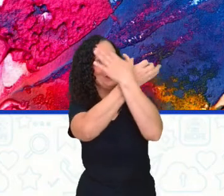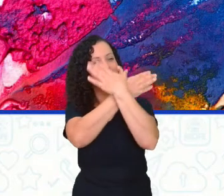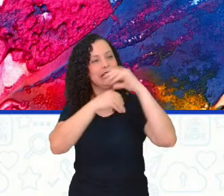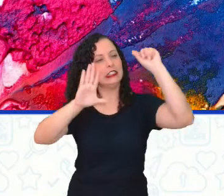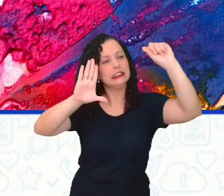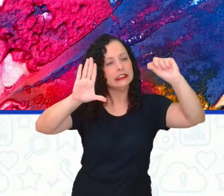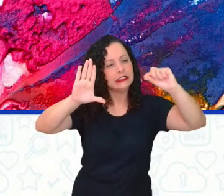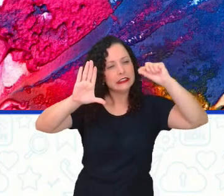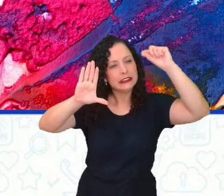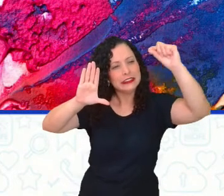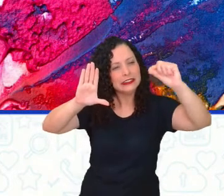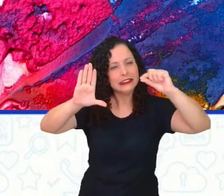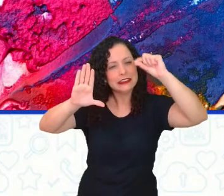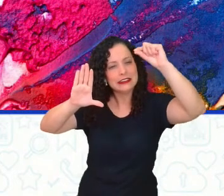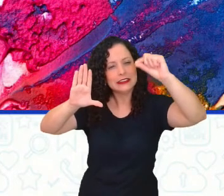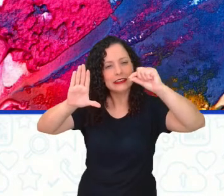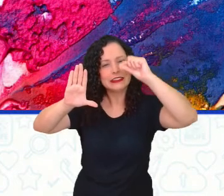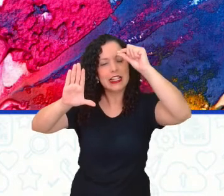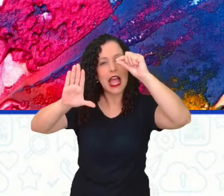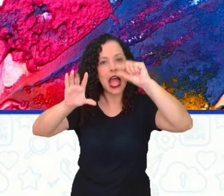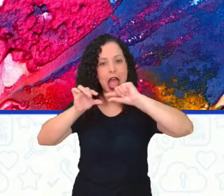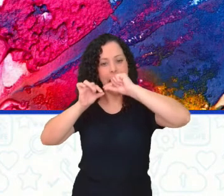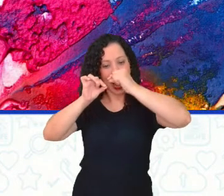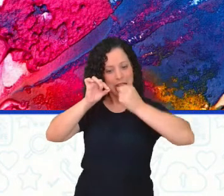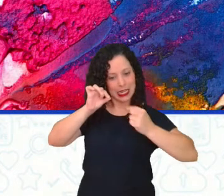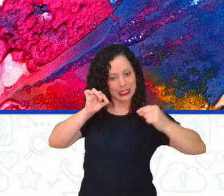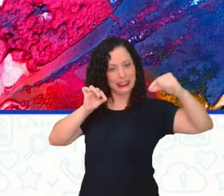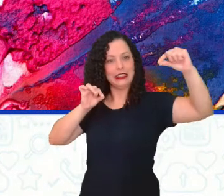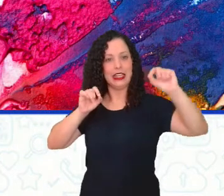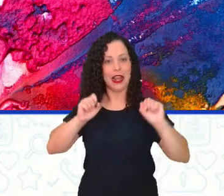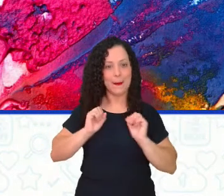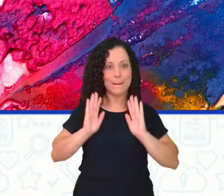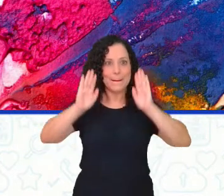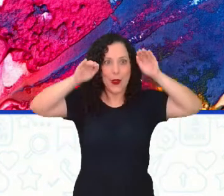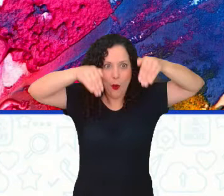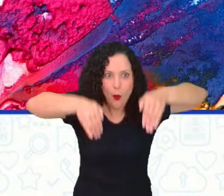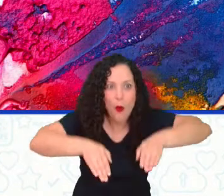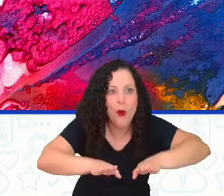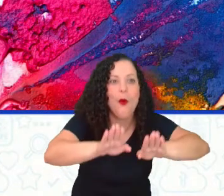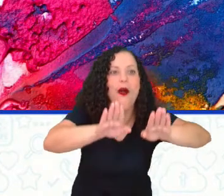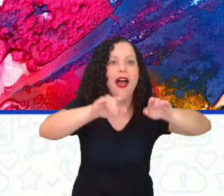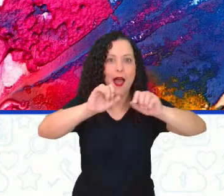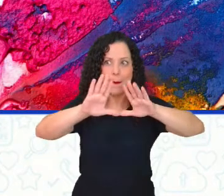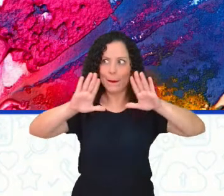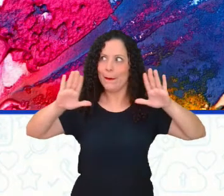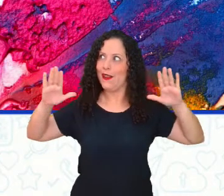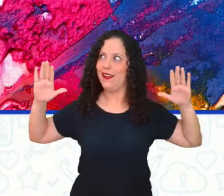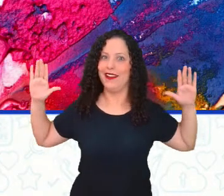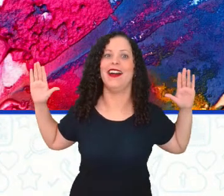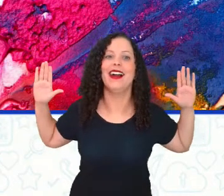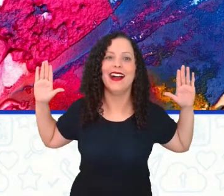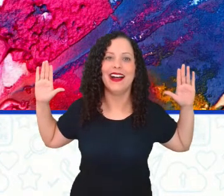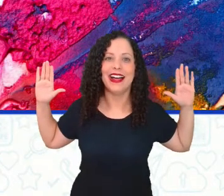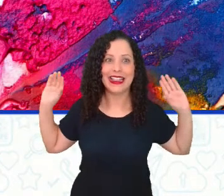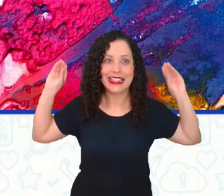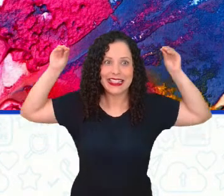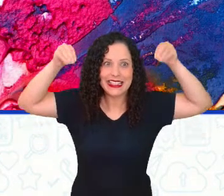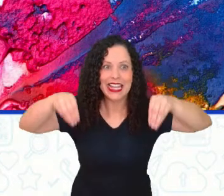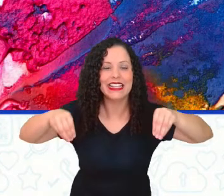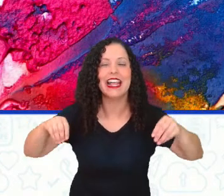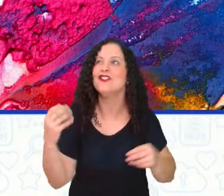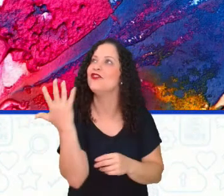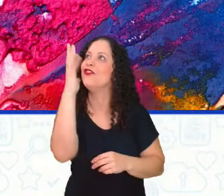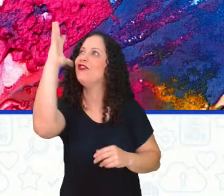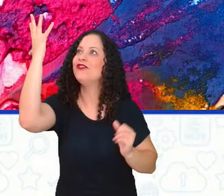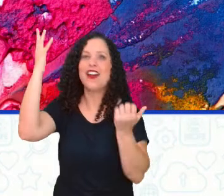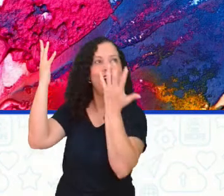cuidado, depois descia pela linha para as costas do inseto e voava nele. E pousava nas flores, e